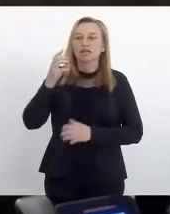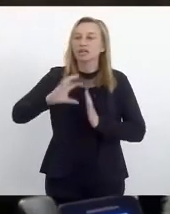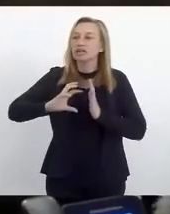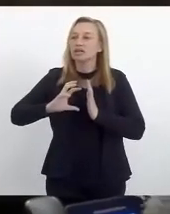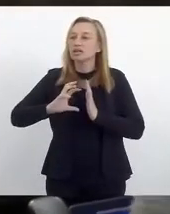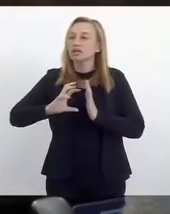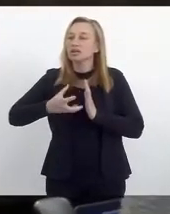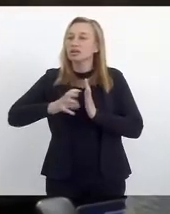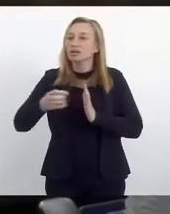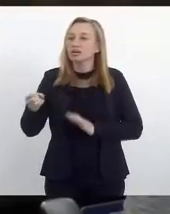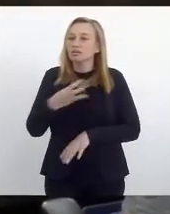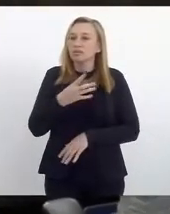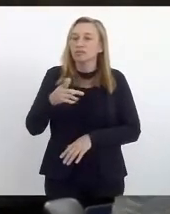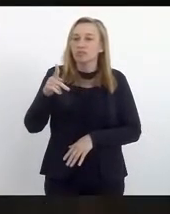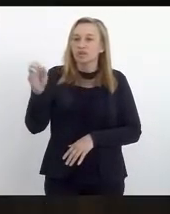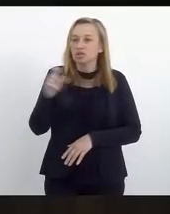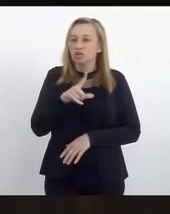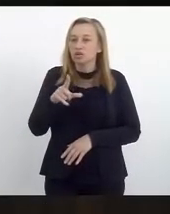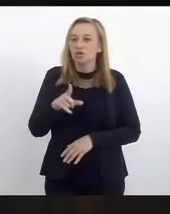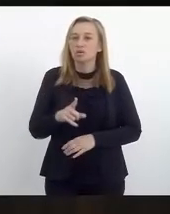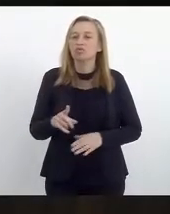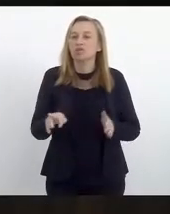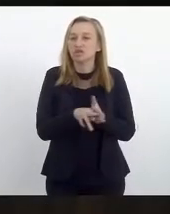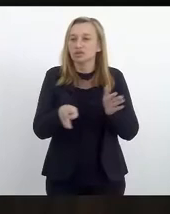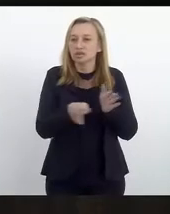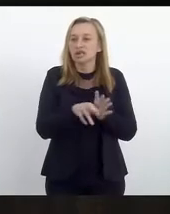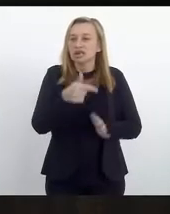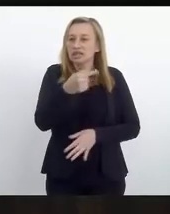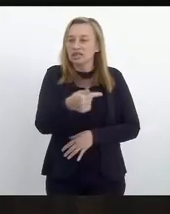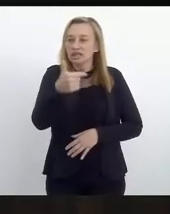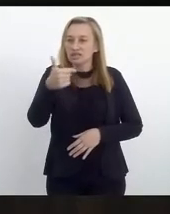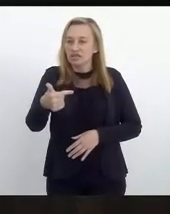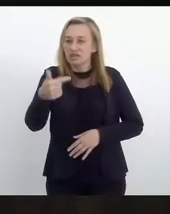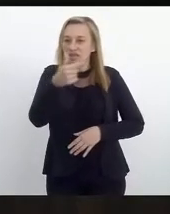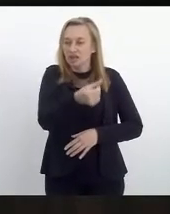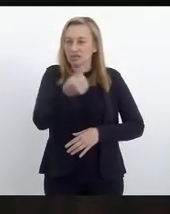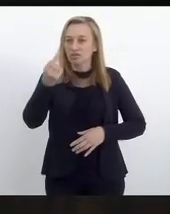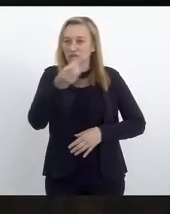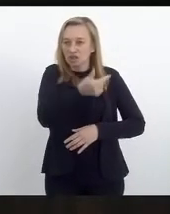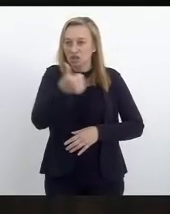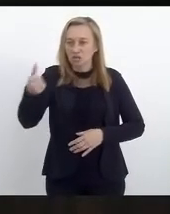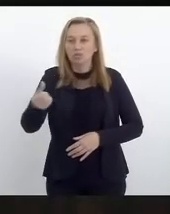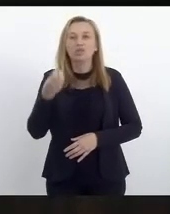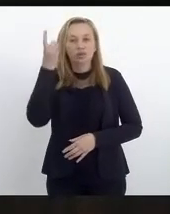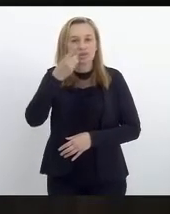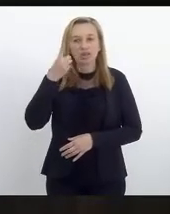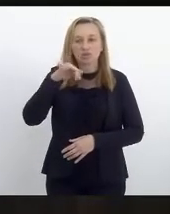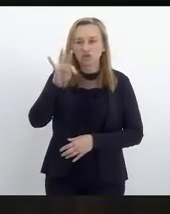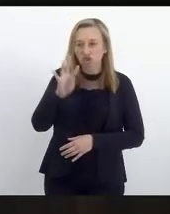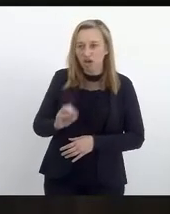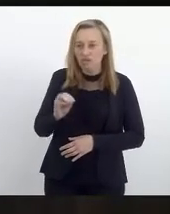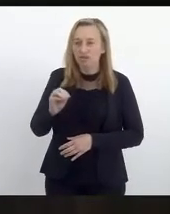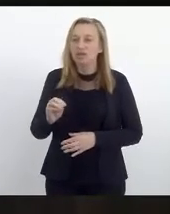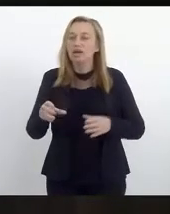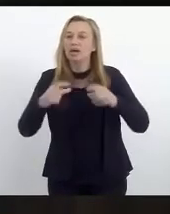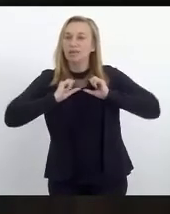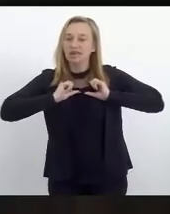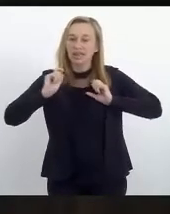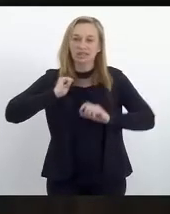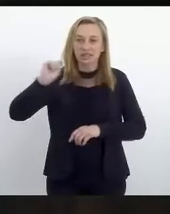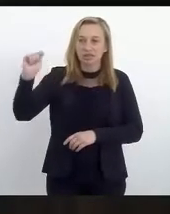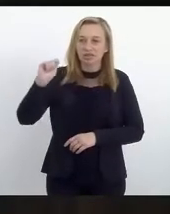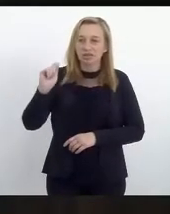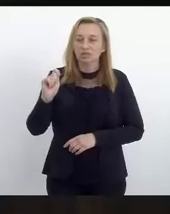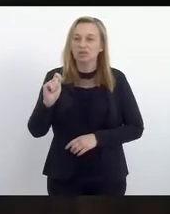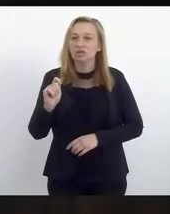PSOL. Projeto de resolução número 726/2021, de autoria do deputado Gustavo Schmidt, que concede a medalha